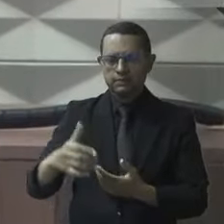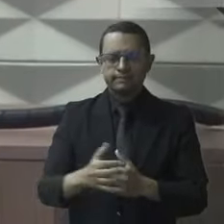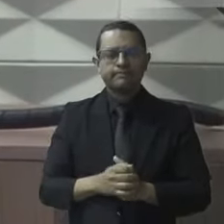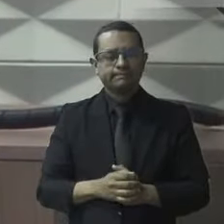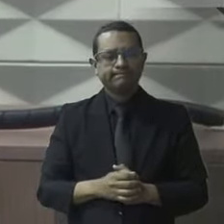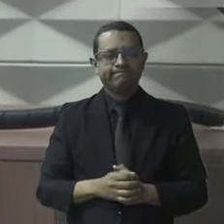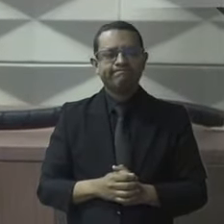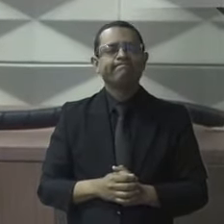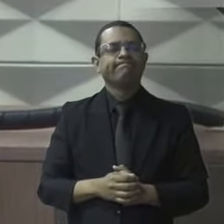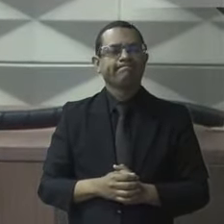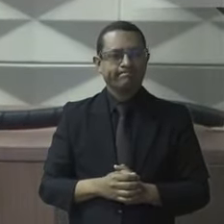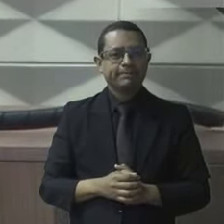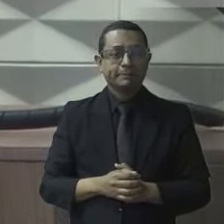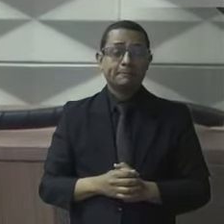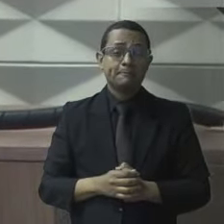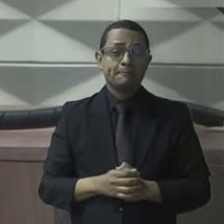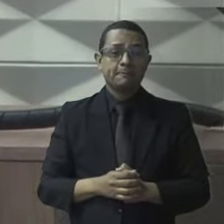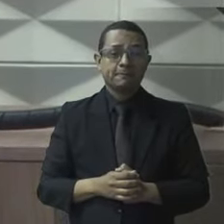Eu gostaria de